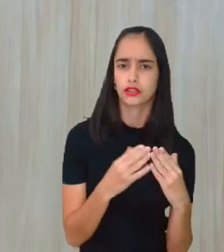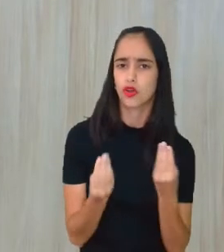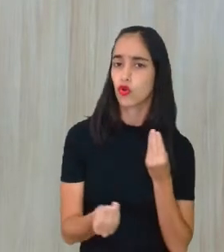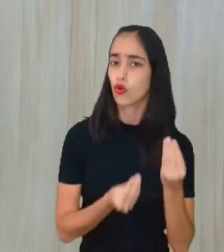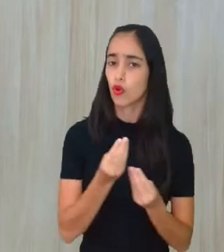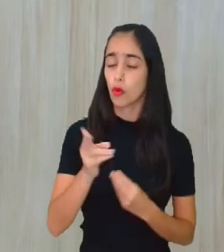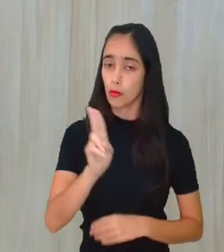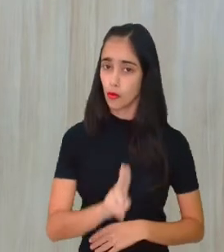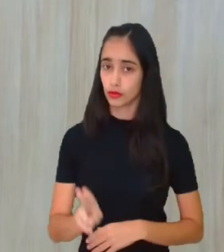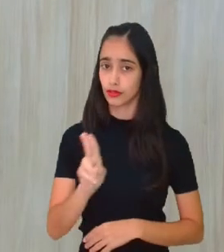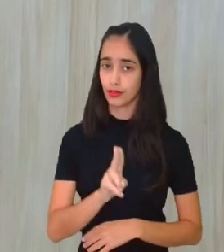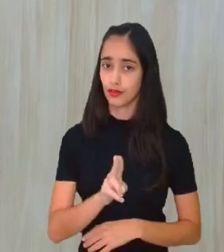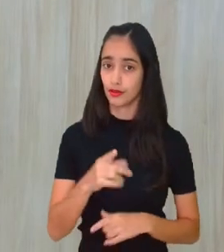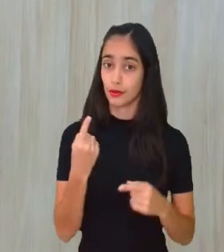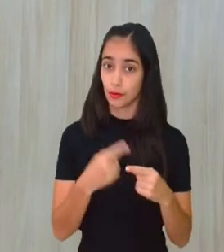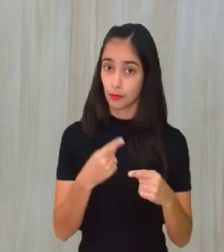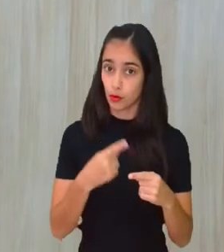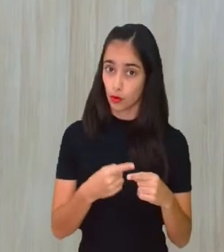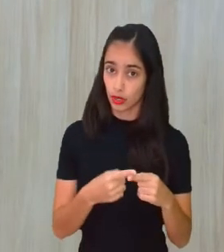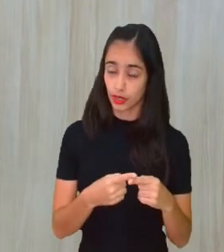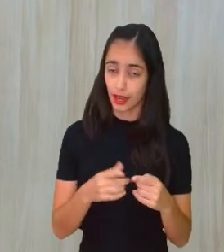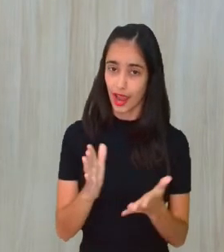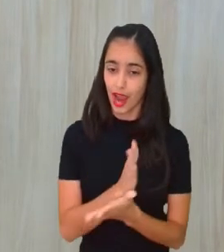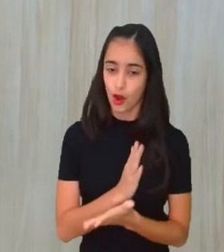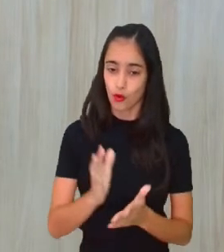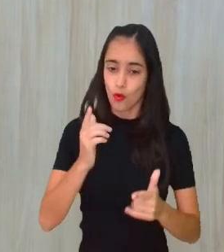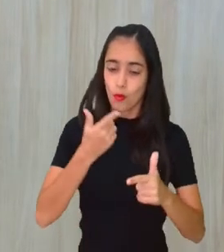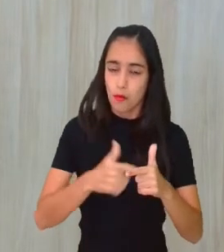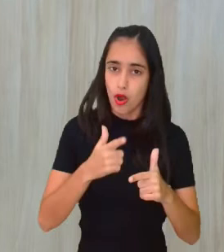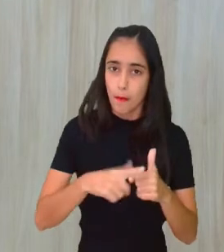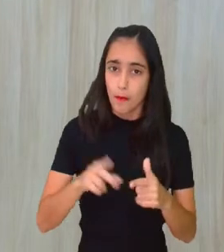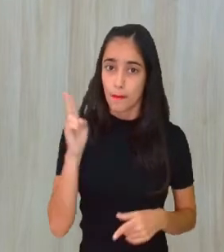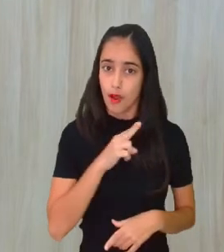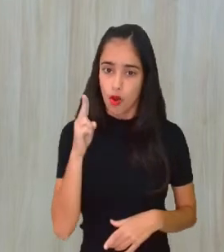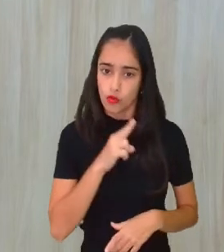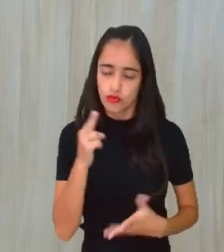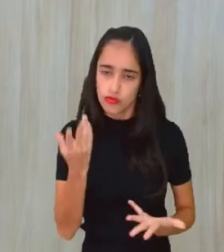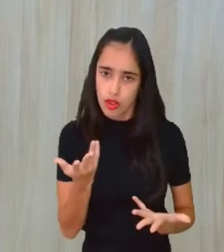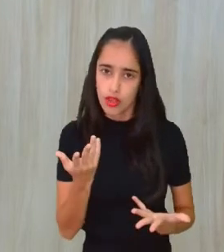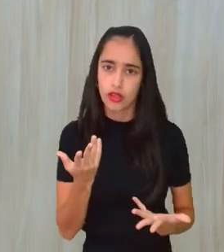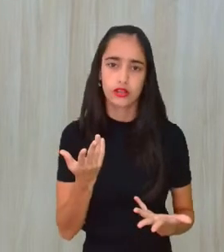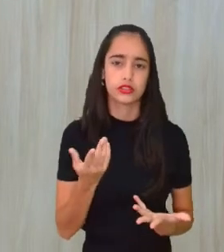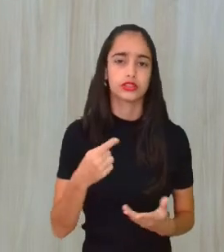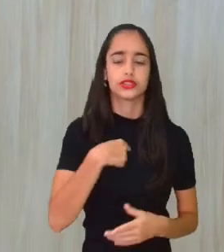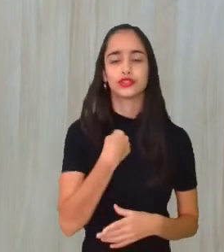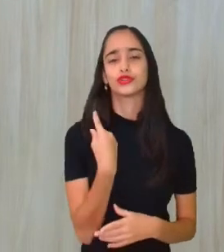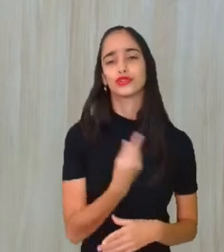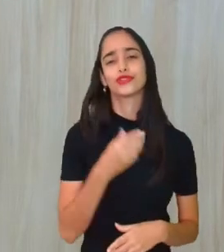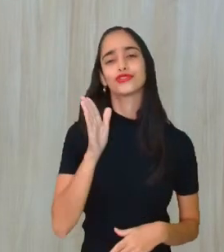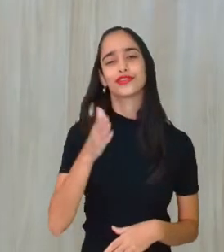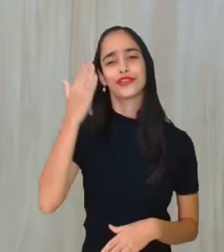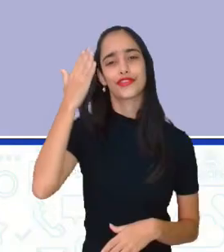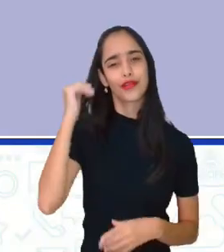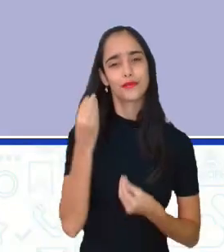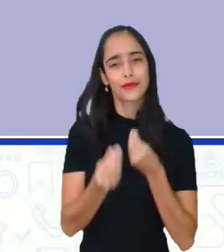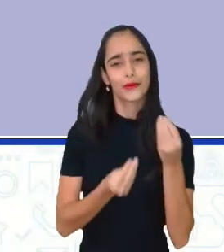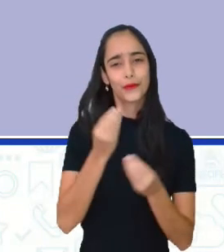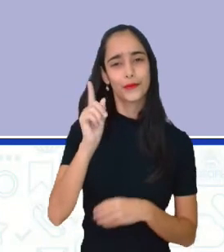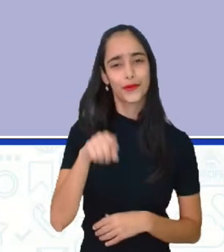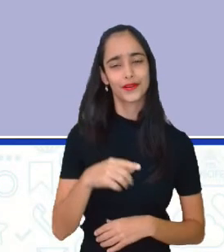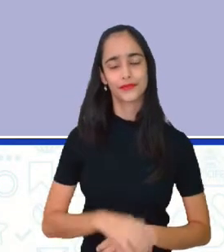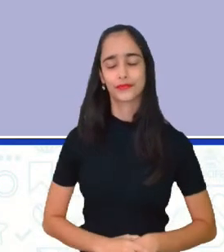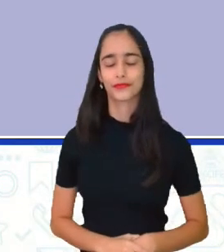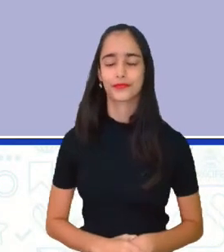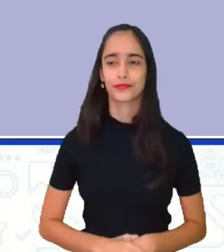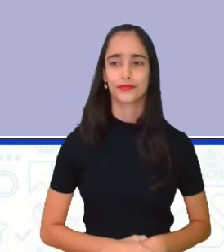residências, porque uma emergência nós já sabemos o que fazer, tá certo? E aqui nós temos os fusíveis.